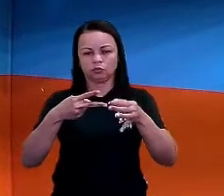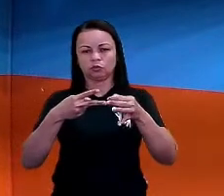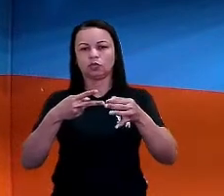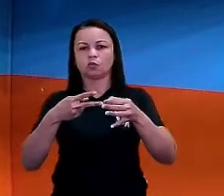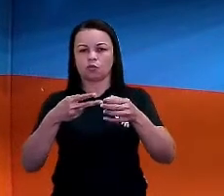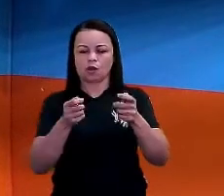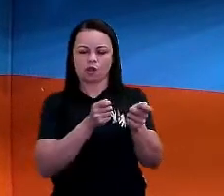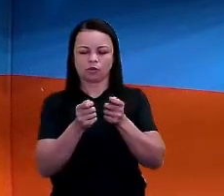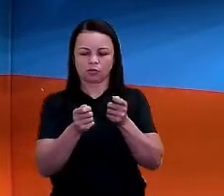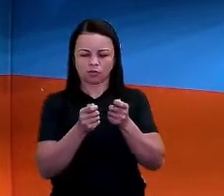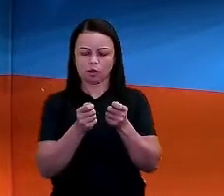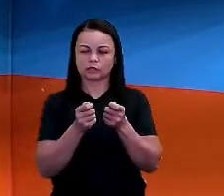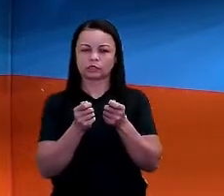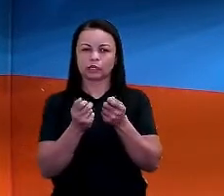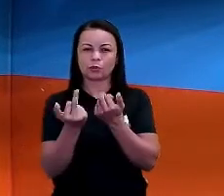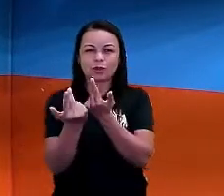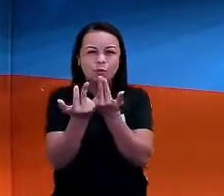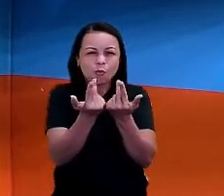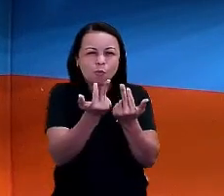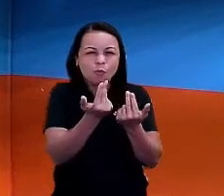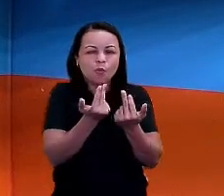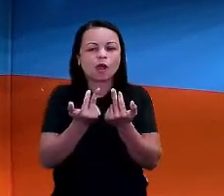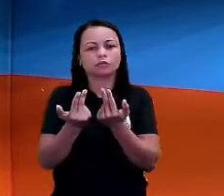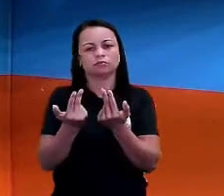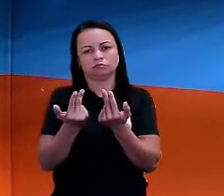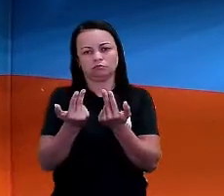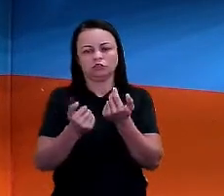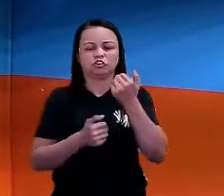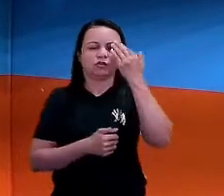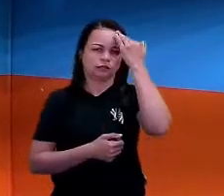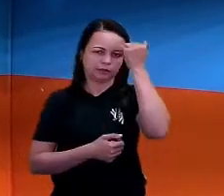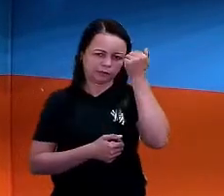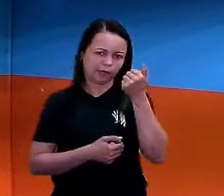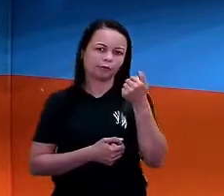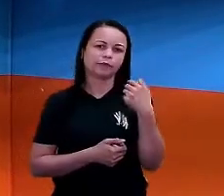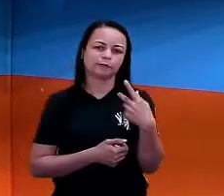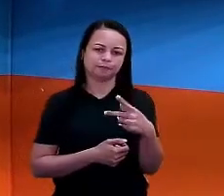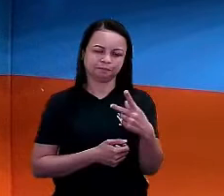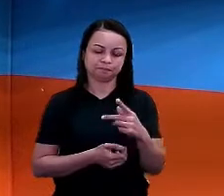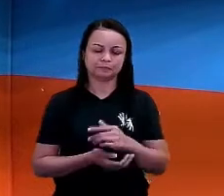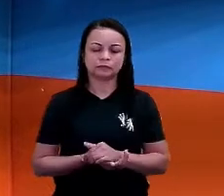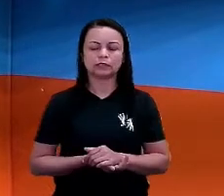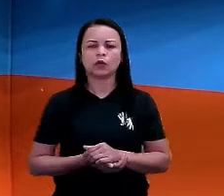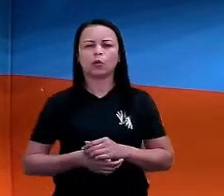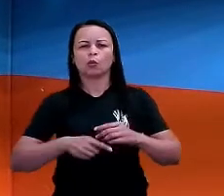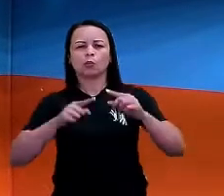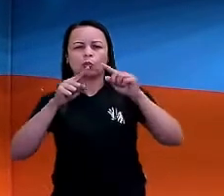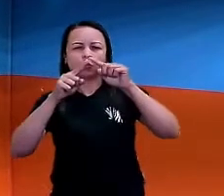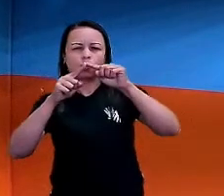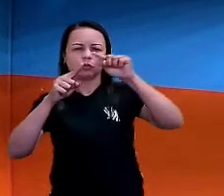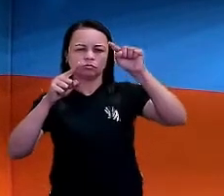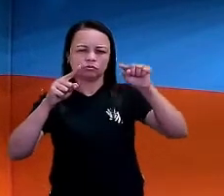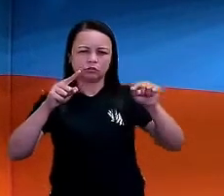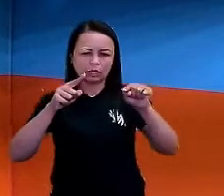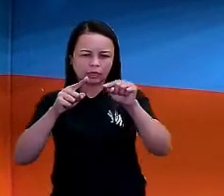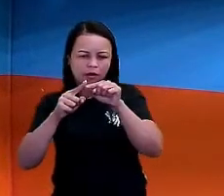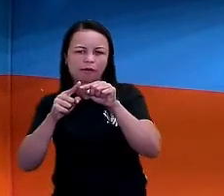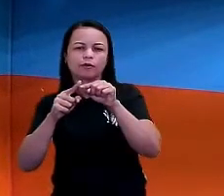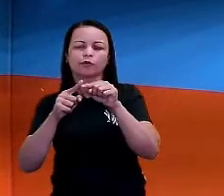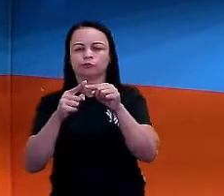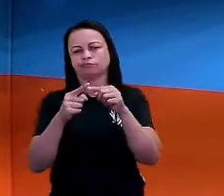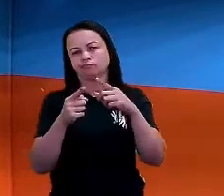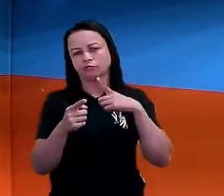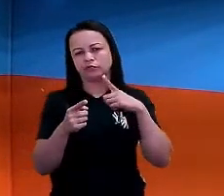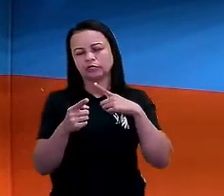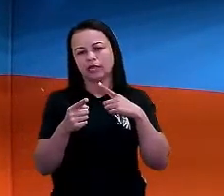de mesma medida, tá? Então, a gente já sabe isso. O triângulo, né? Tem triângulos